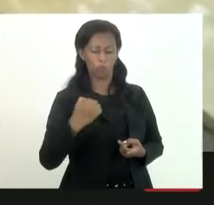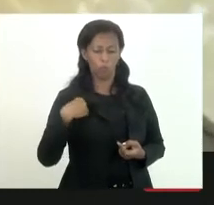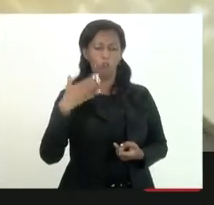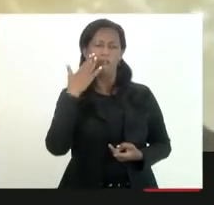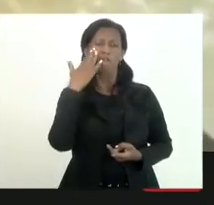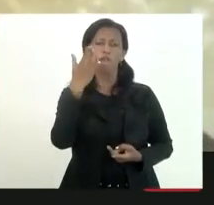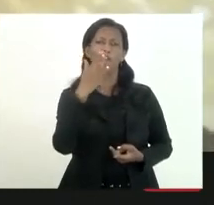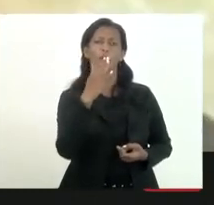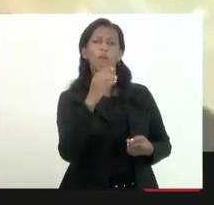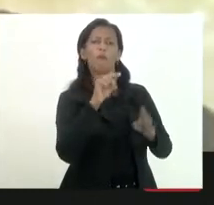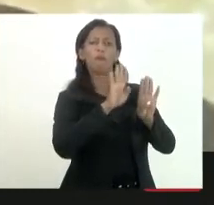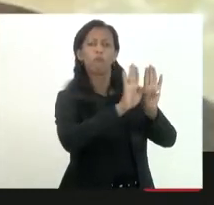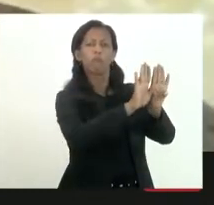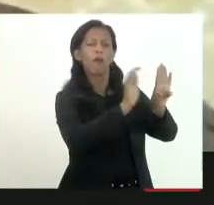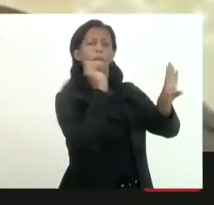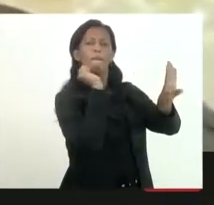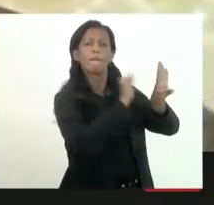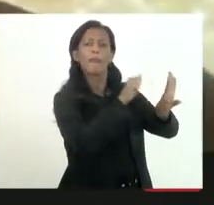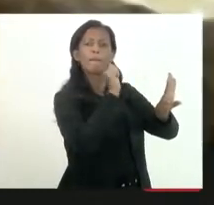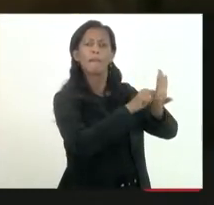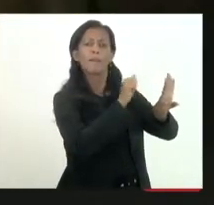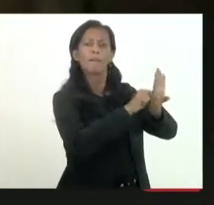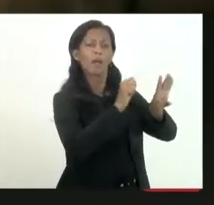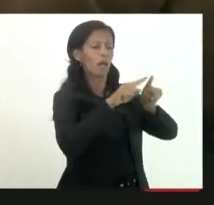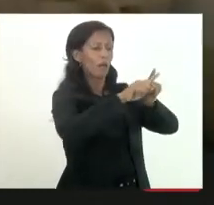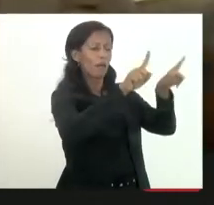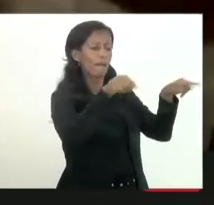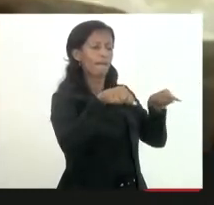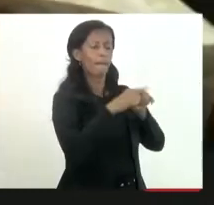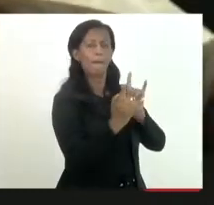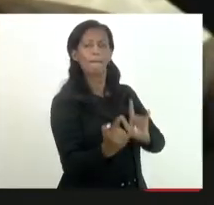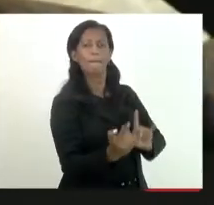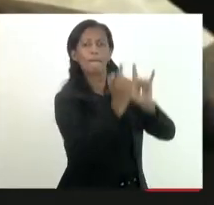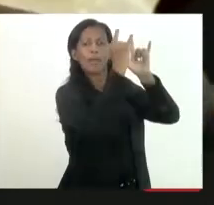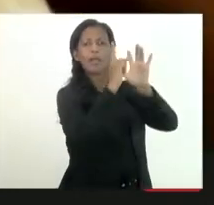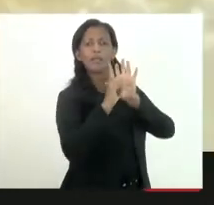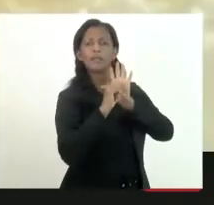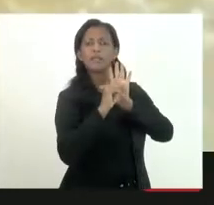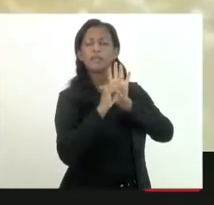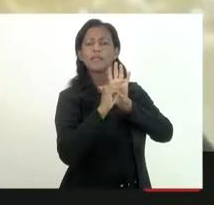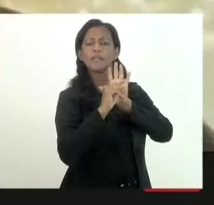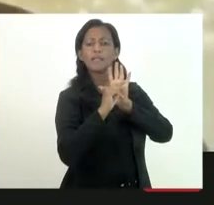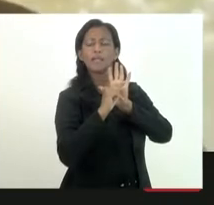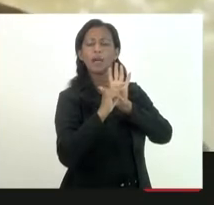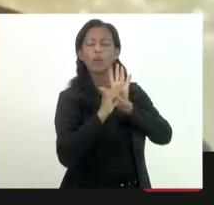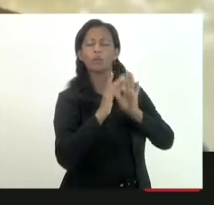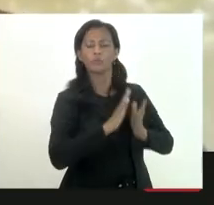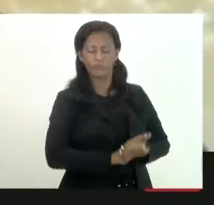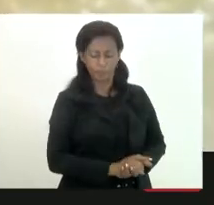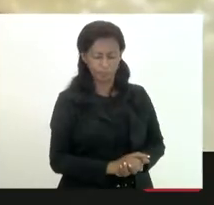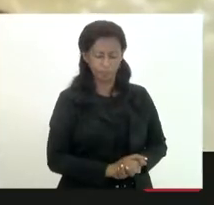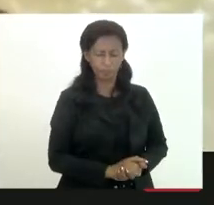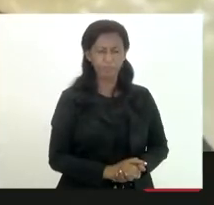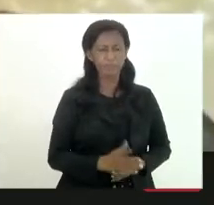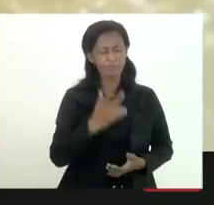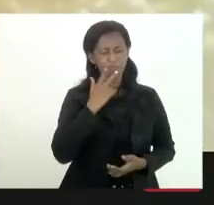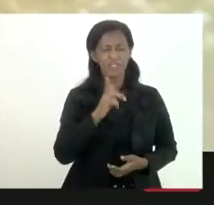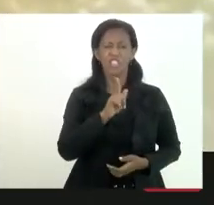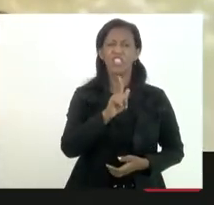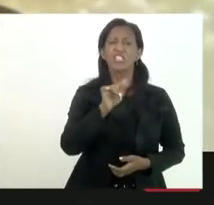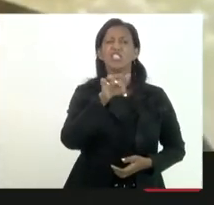bater no gabinete do Richard Nunes, ali naquele prédio da Central do Brasil. Falei, general, estou